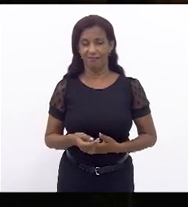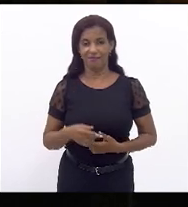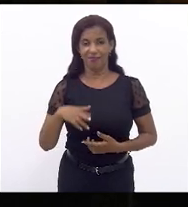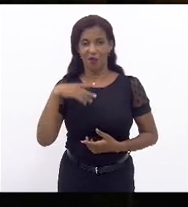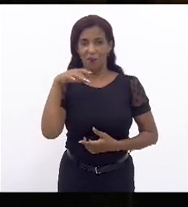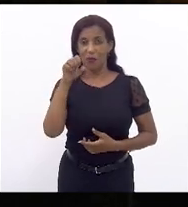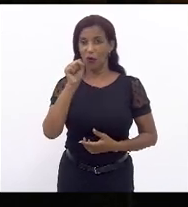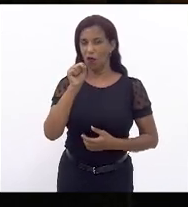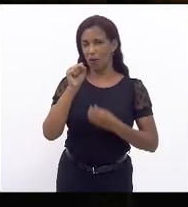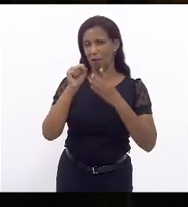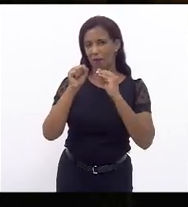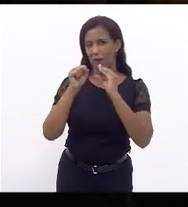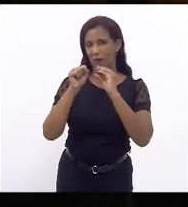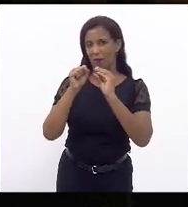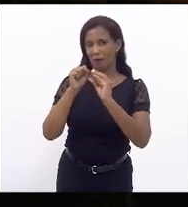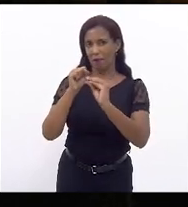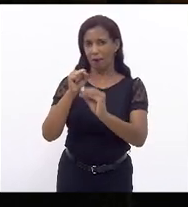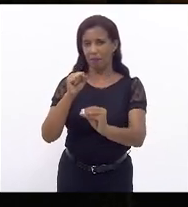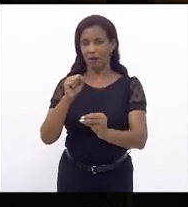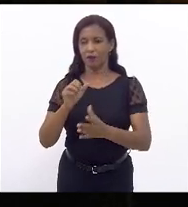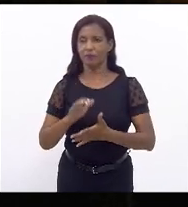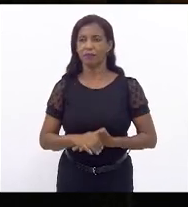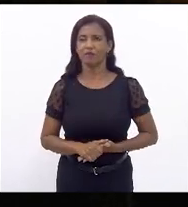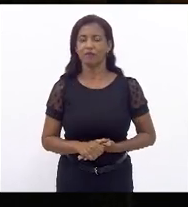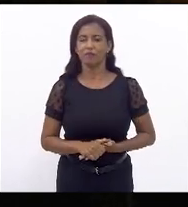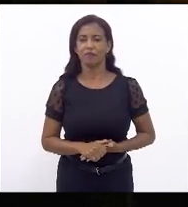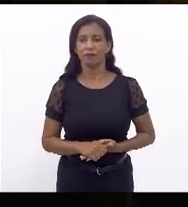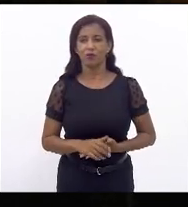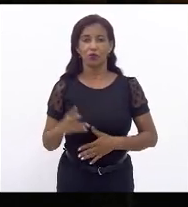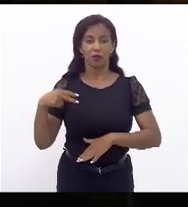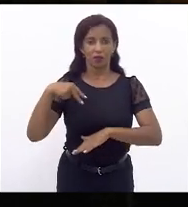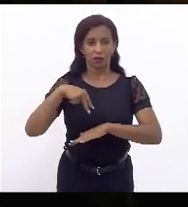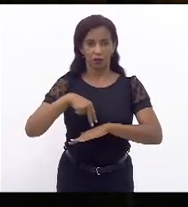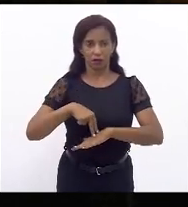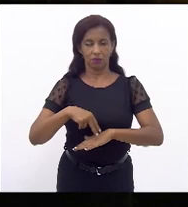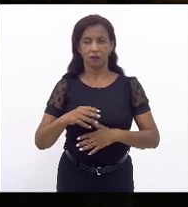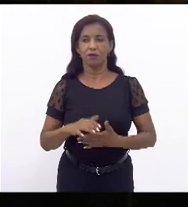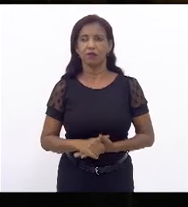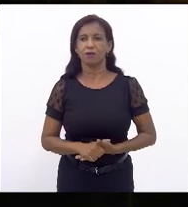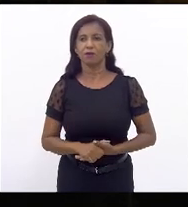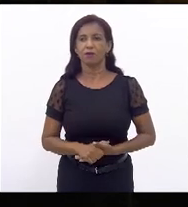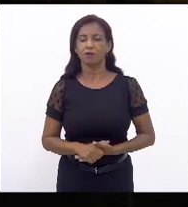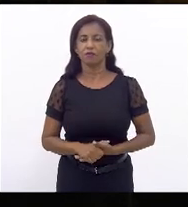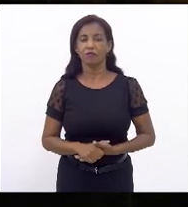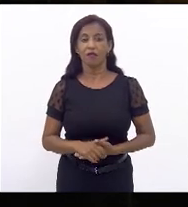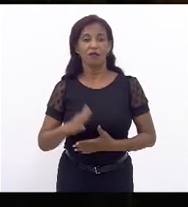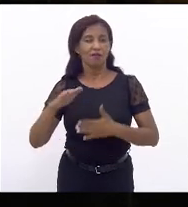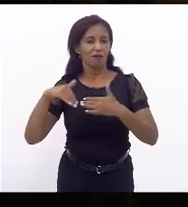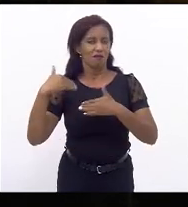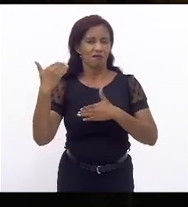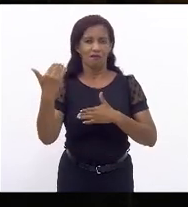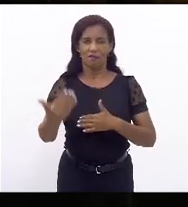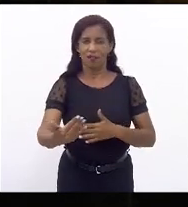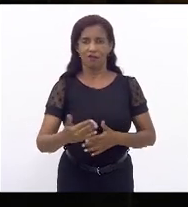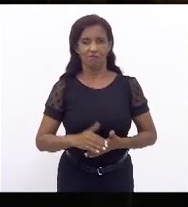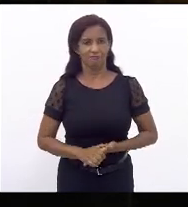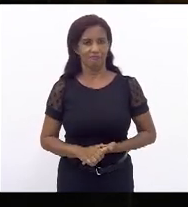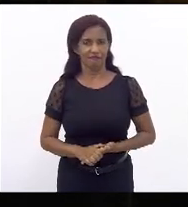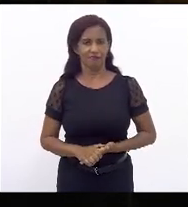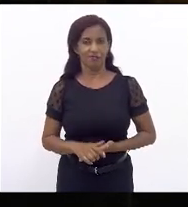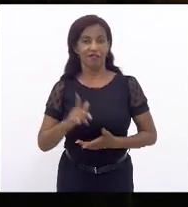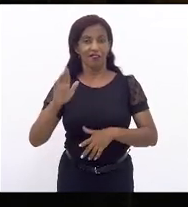usar microfone, para de usar tribuna. Já vou concluir, presidente. Vai muito além, vai